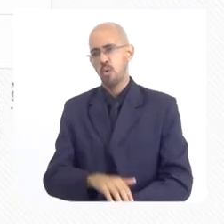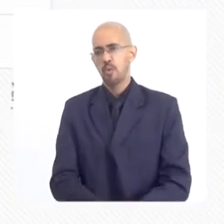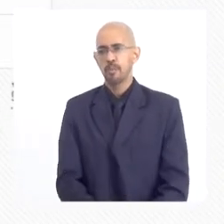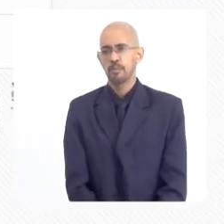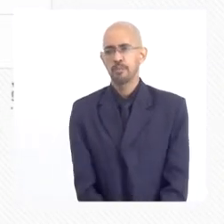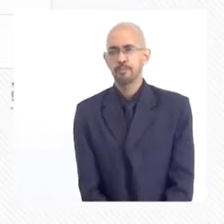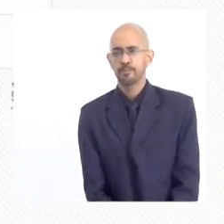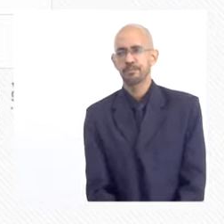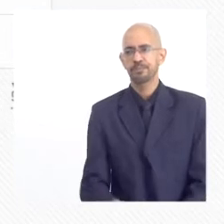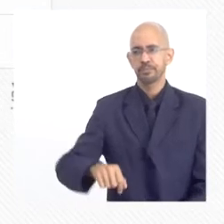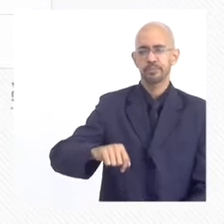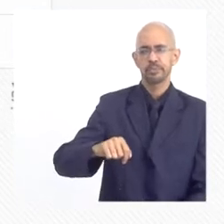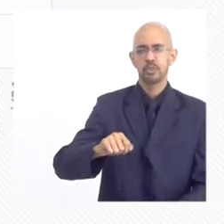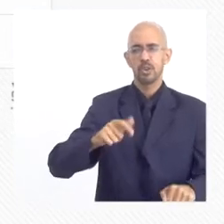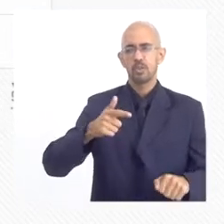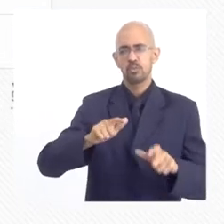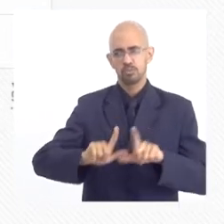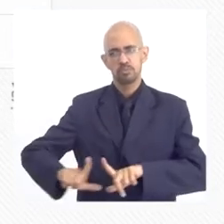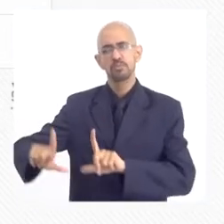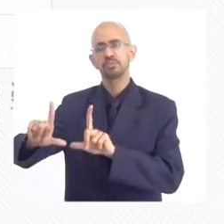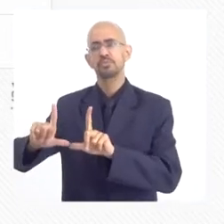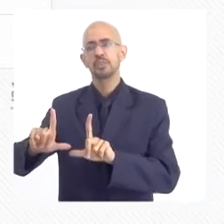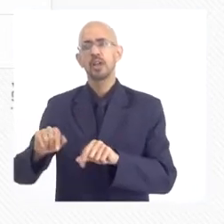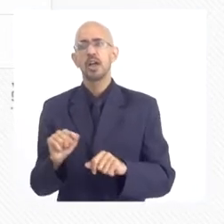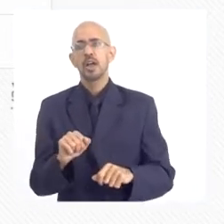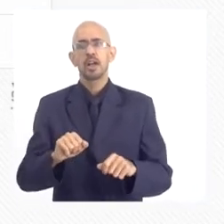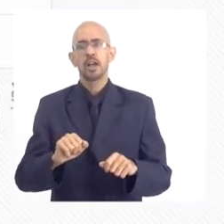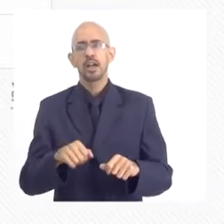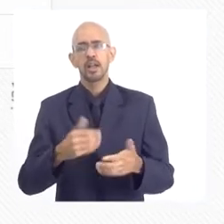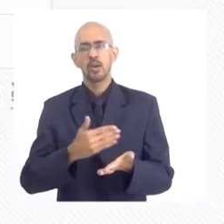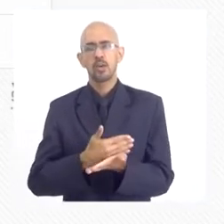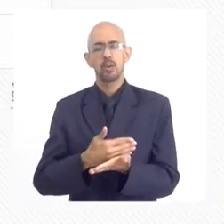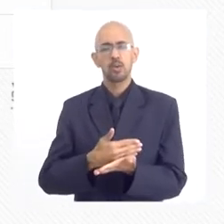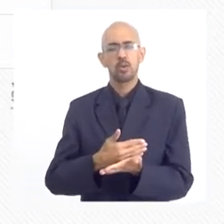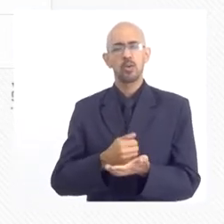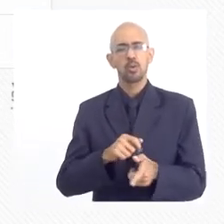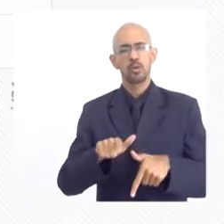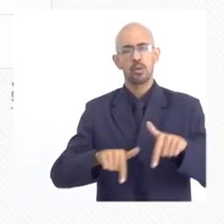Passando mais adiante, o índice de atividade econômica,